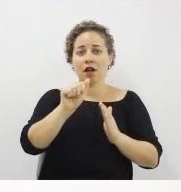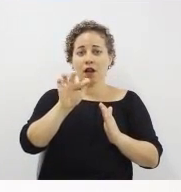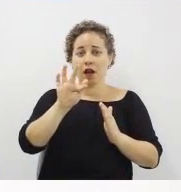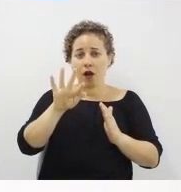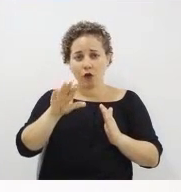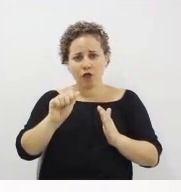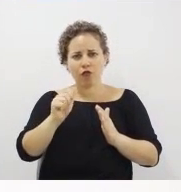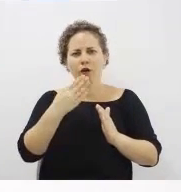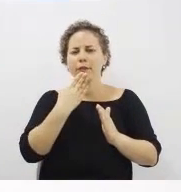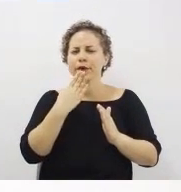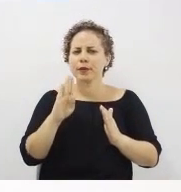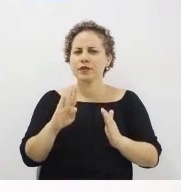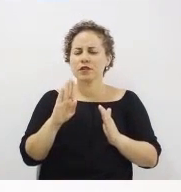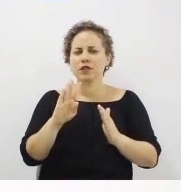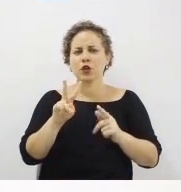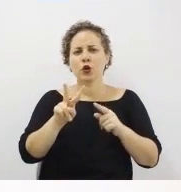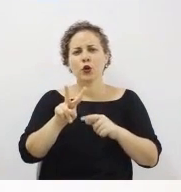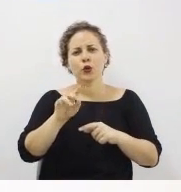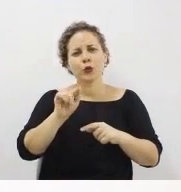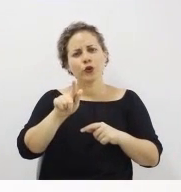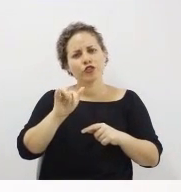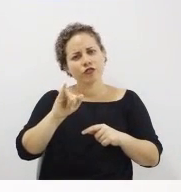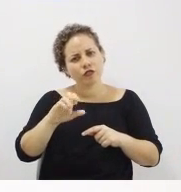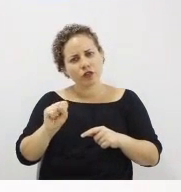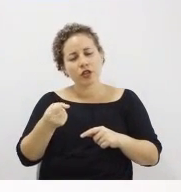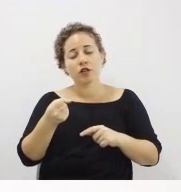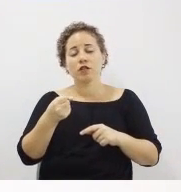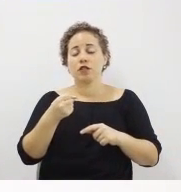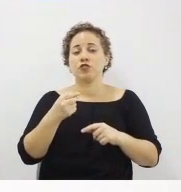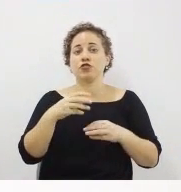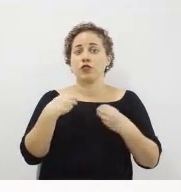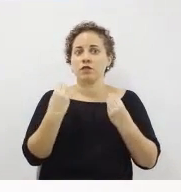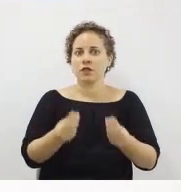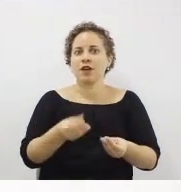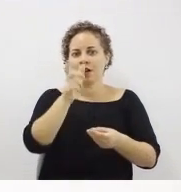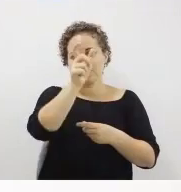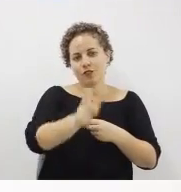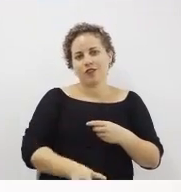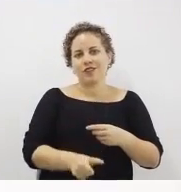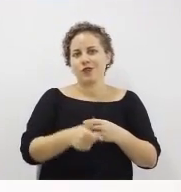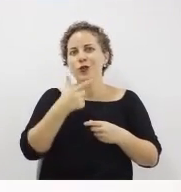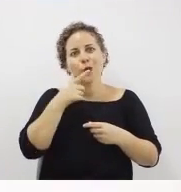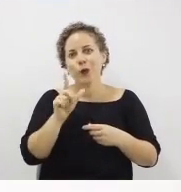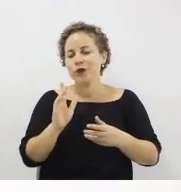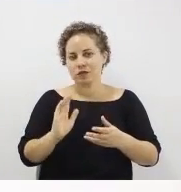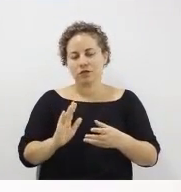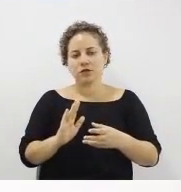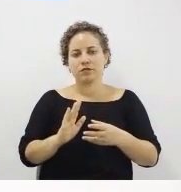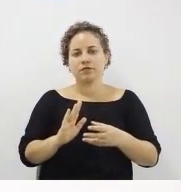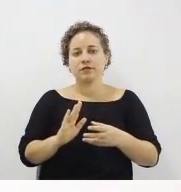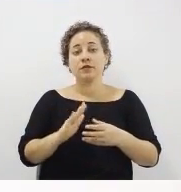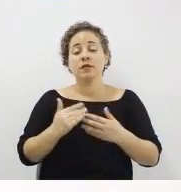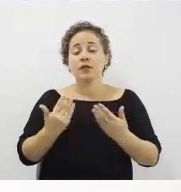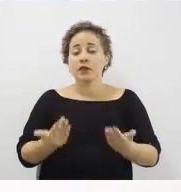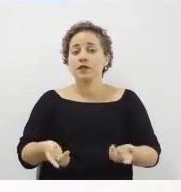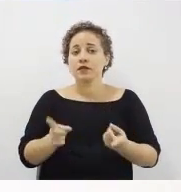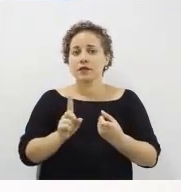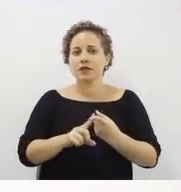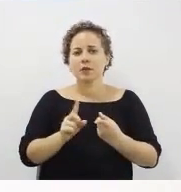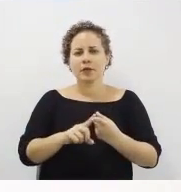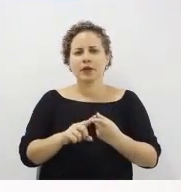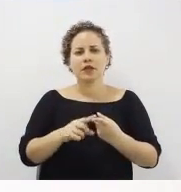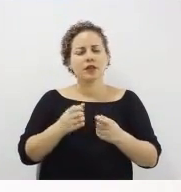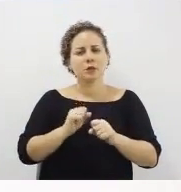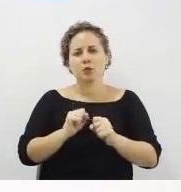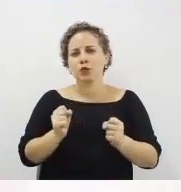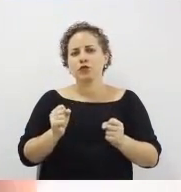que 2 vigas de entrega para entrega aos clientes. Ela não conseguiria atender. Assim como não é